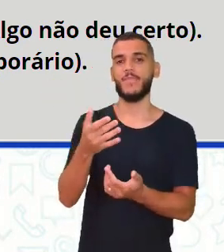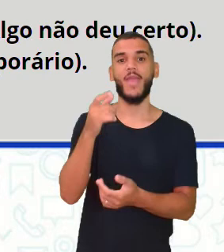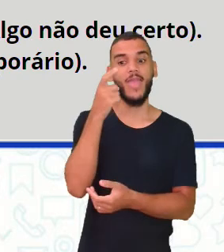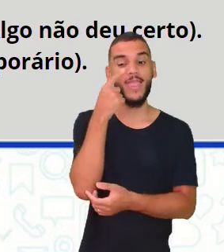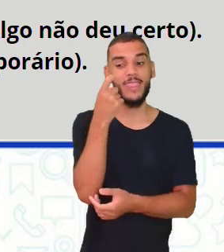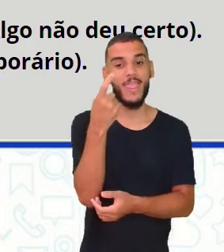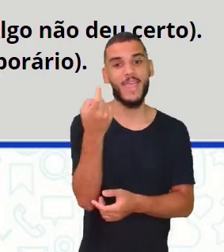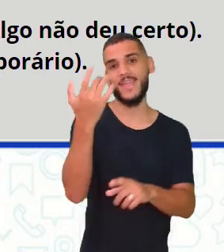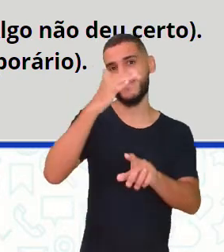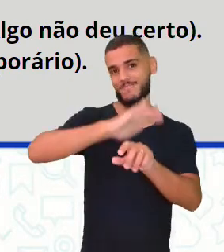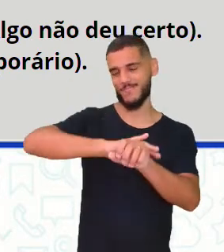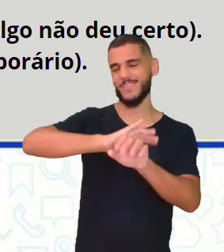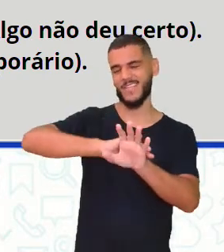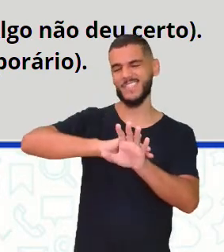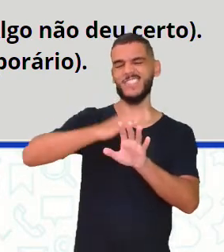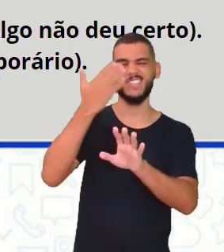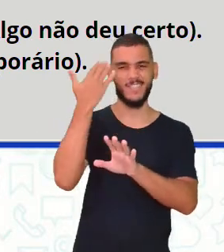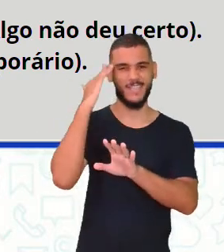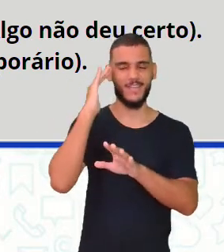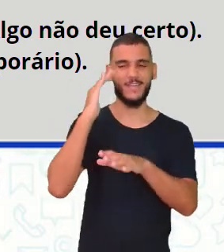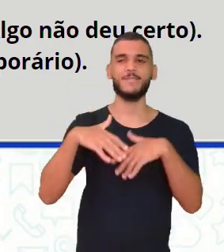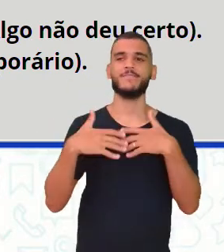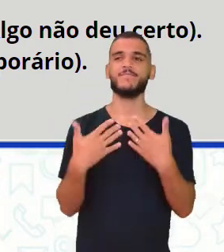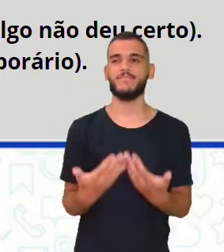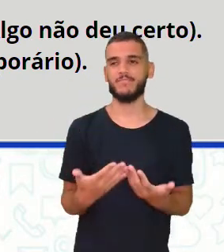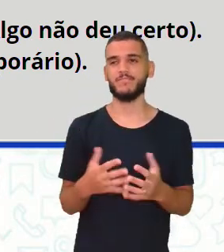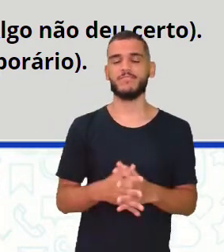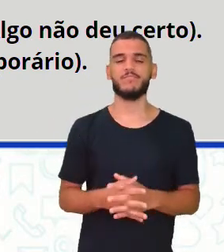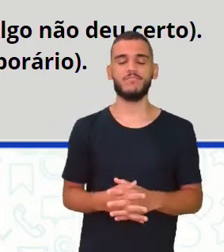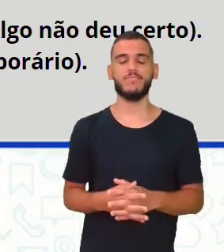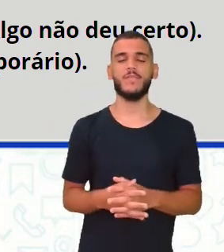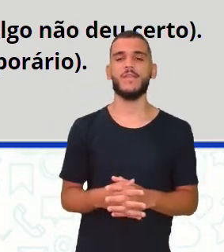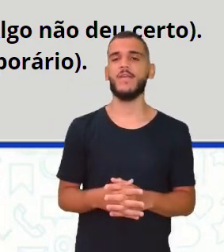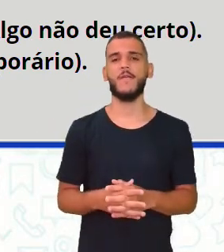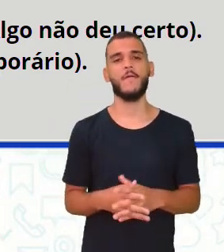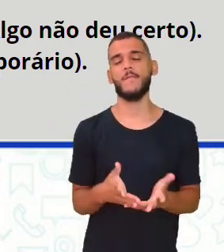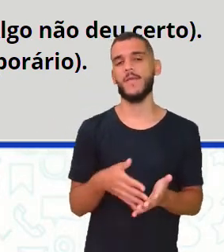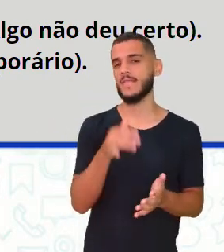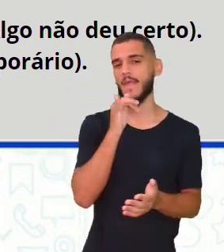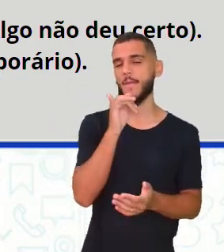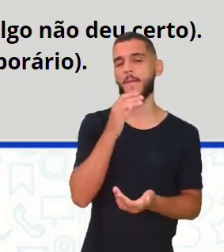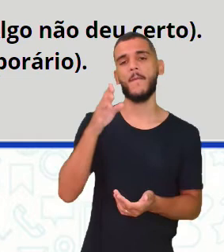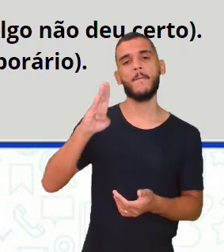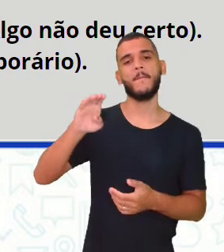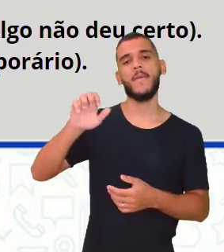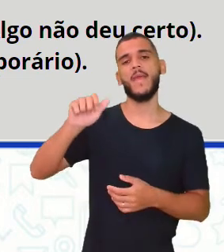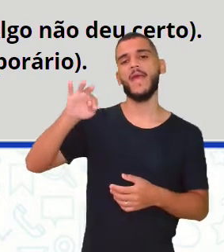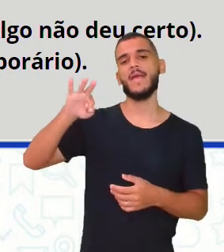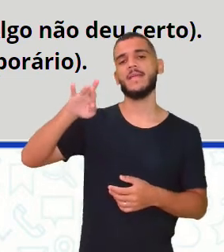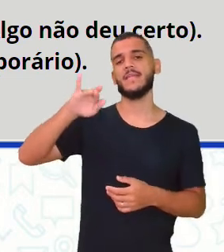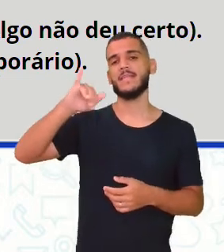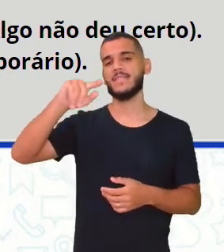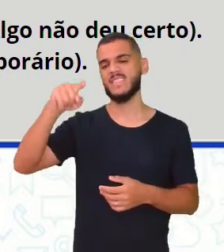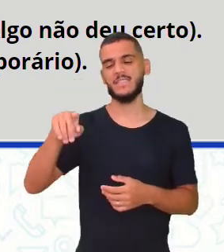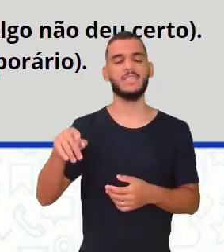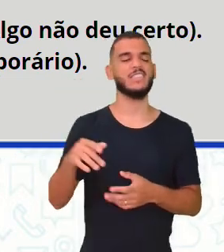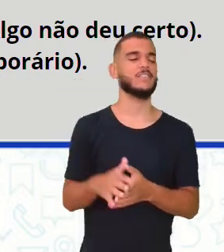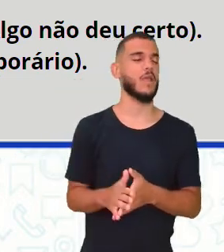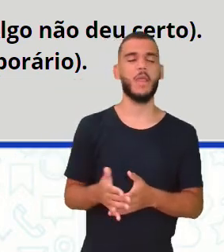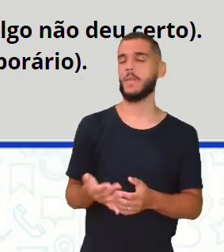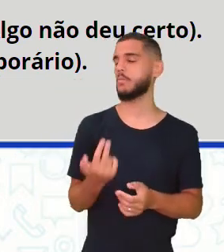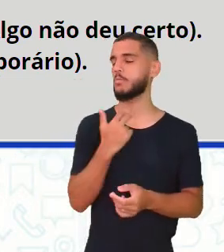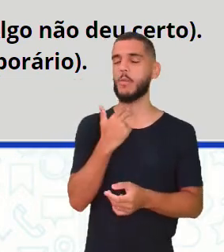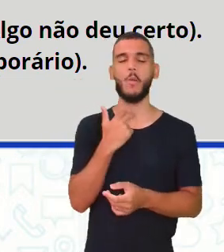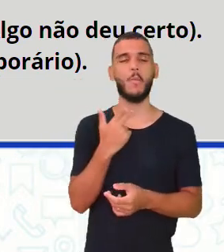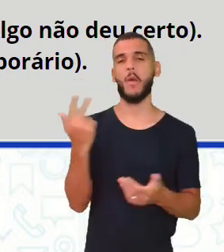interessado nisso, não é? Então, Beatriz não vai dar, deu zebra, não é? Então, deu zebra, minha gente, não é? Não